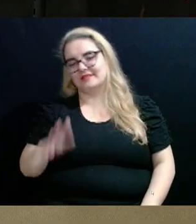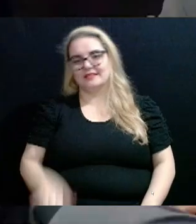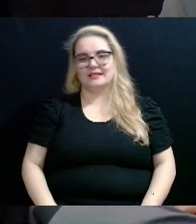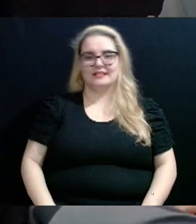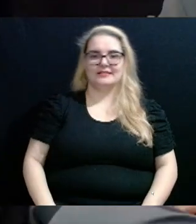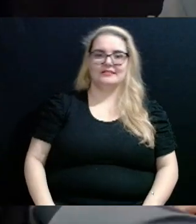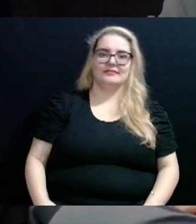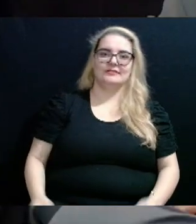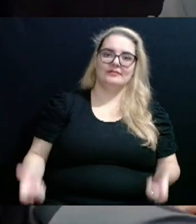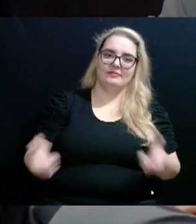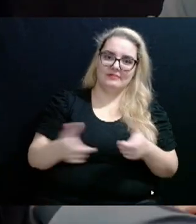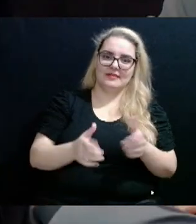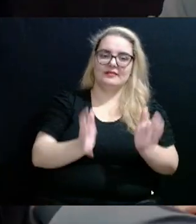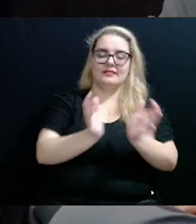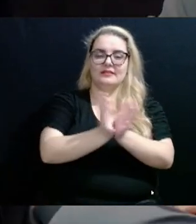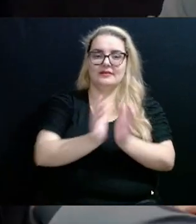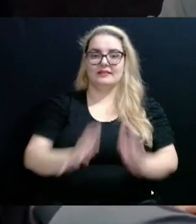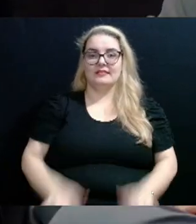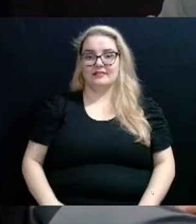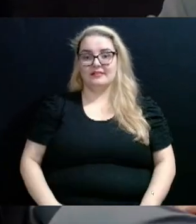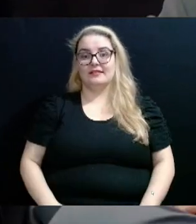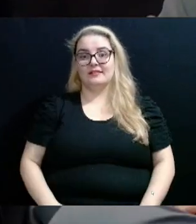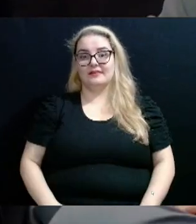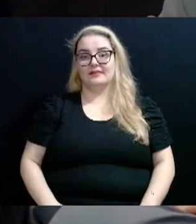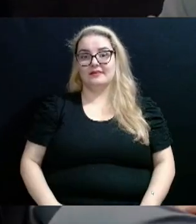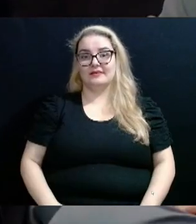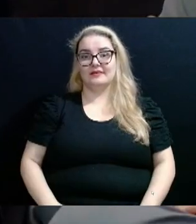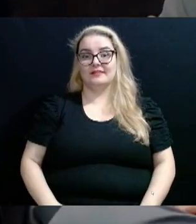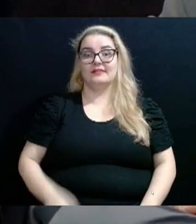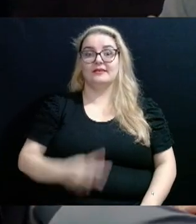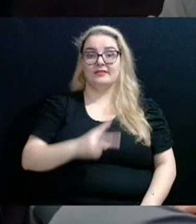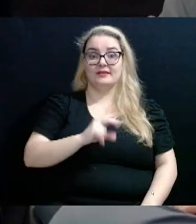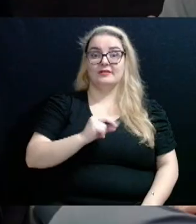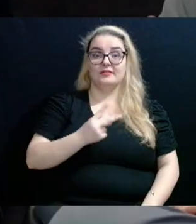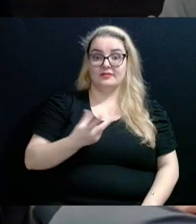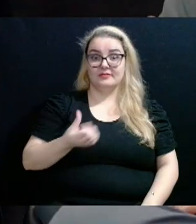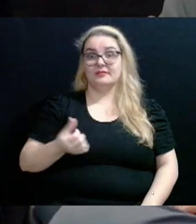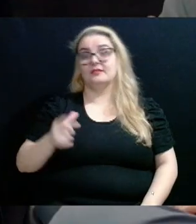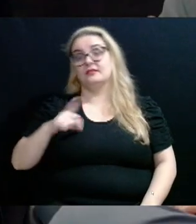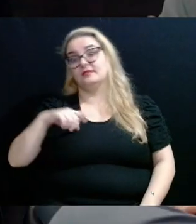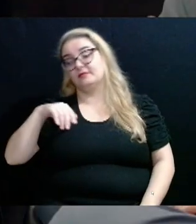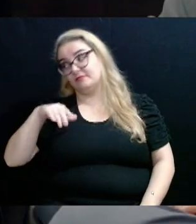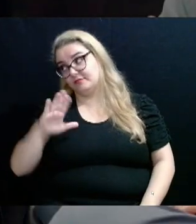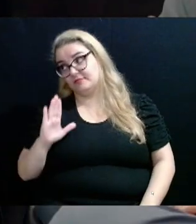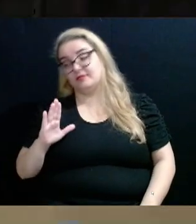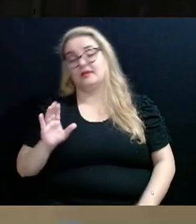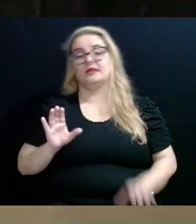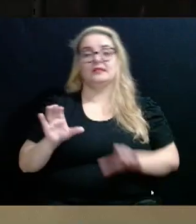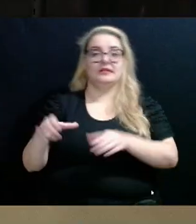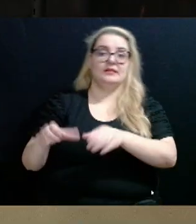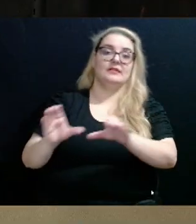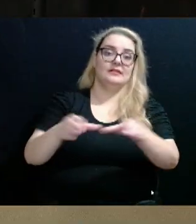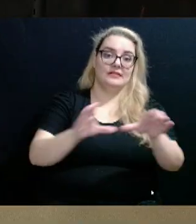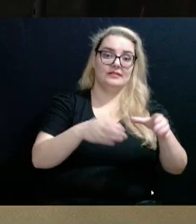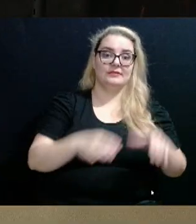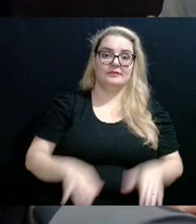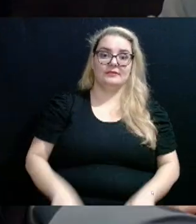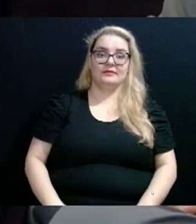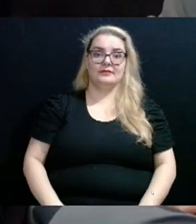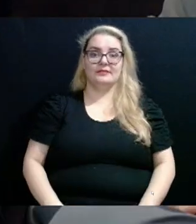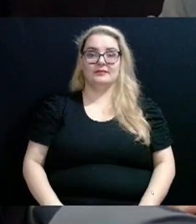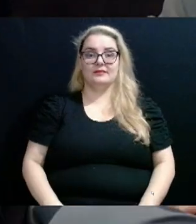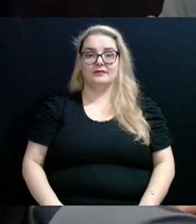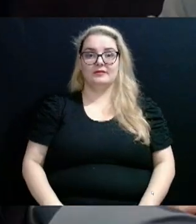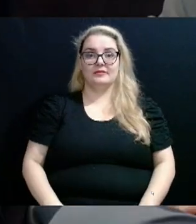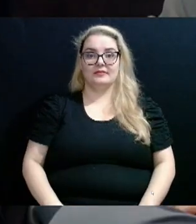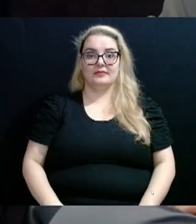Agora, nesse de 2026, tem muito mais seleção, né? Olha lá, pode mostrar. Isso. Aqui a gente